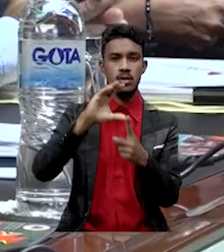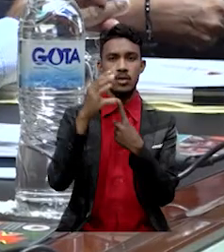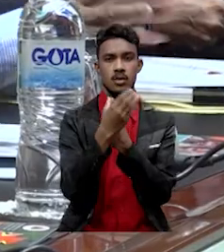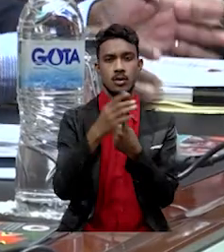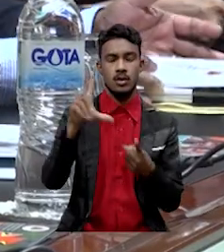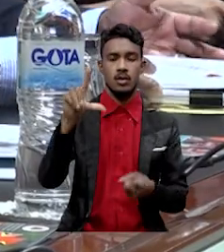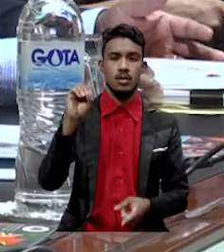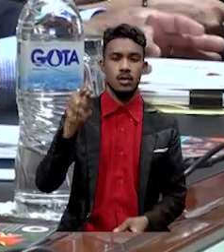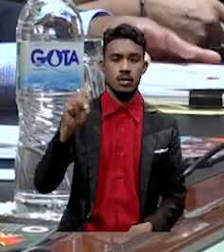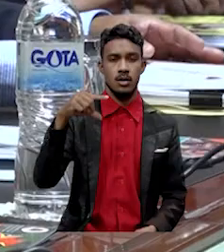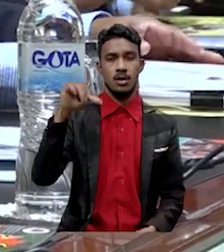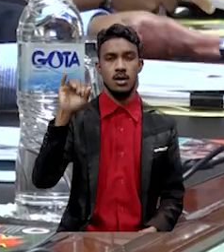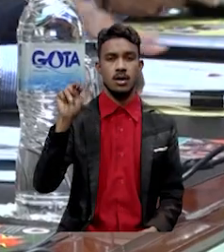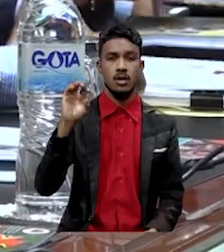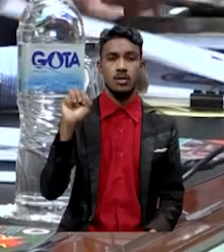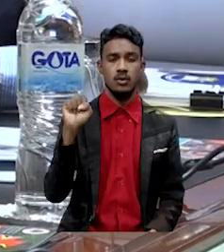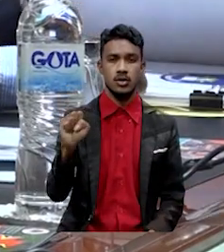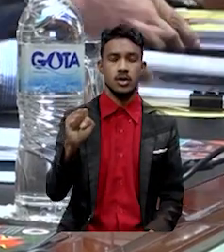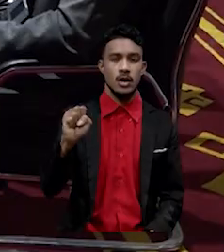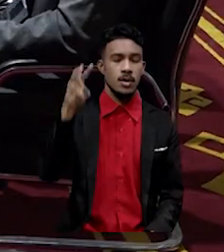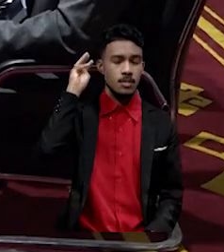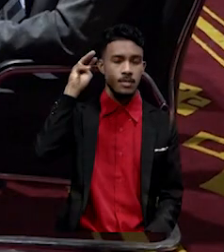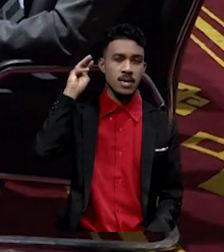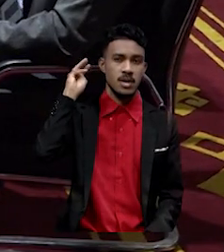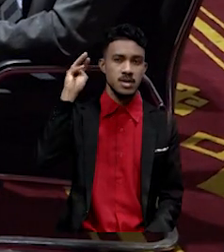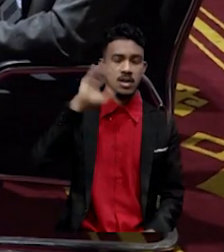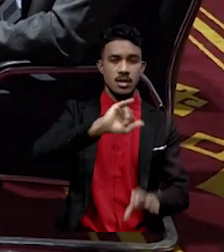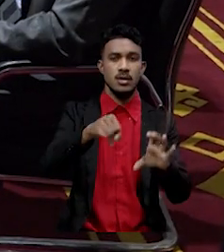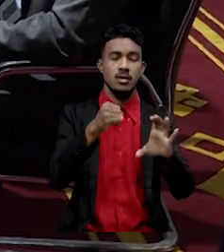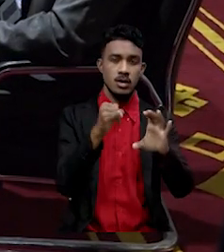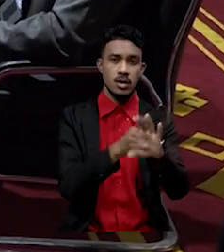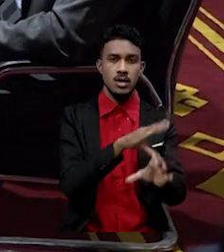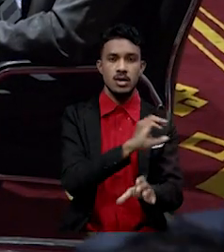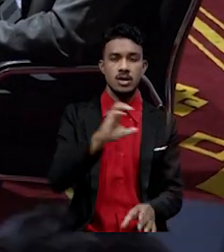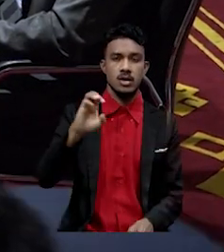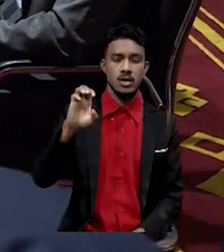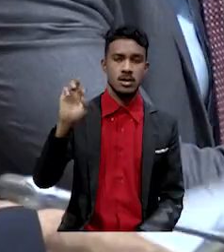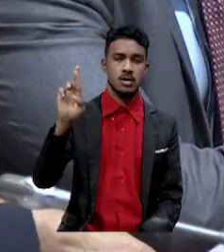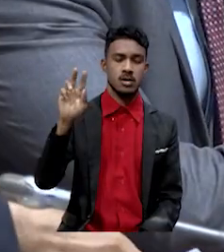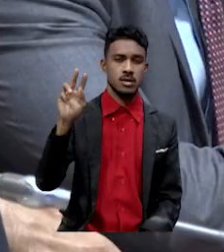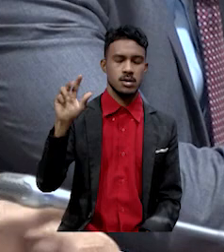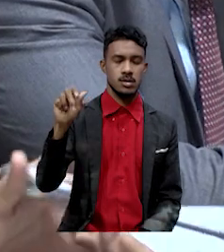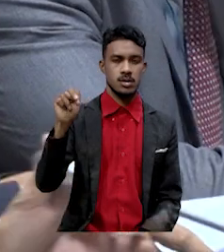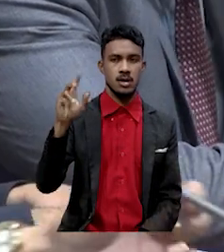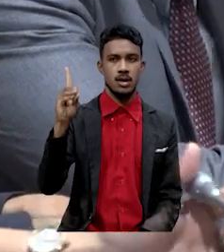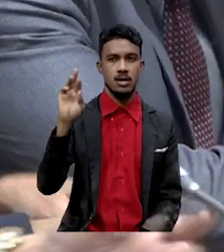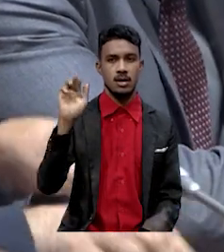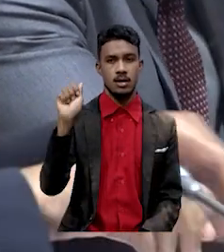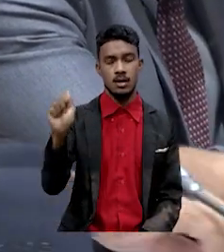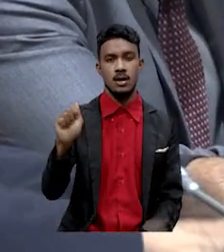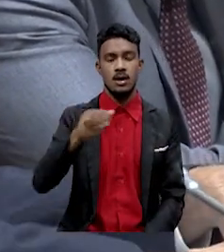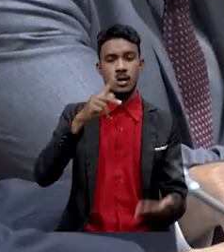dos Santos, o Vice-Ministra Solidariedade Social no Inclusão Signe Chandrawati Verdial. E a apresentação